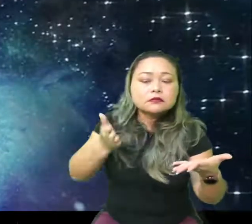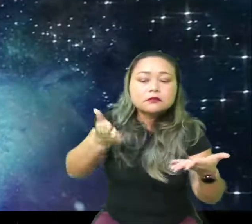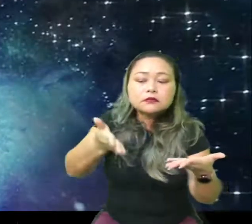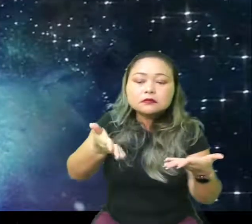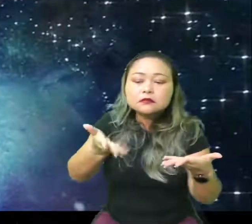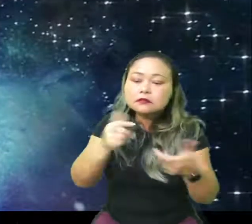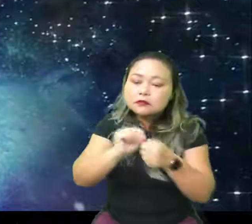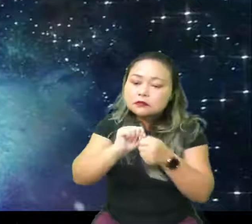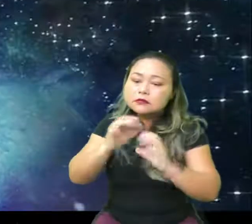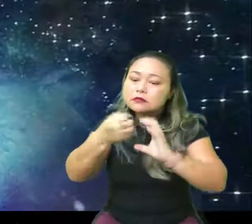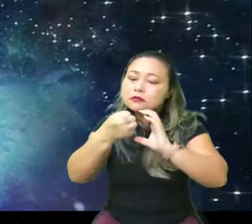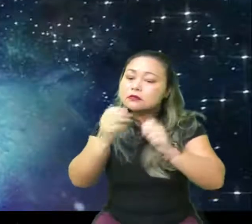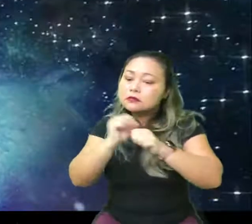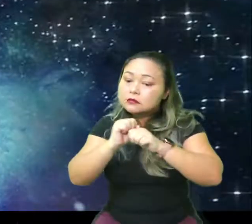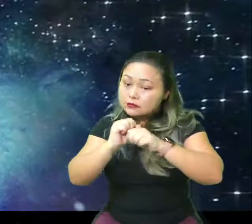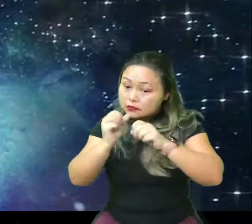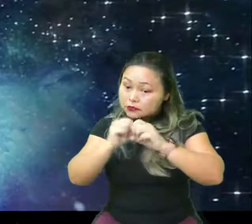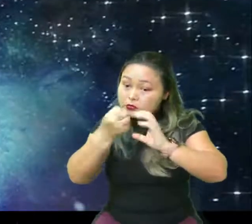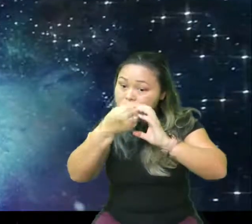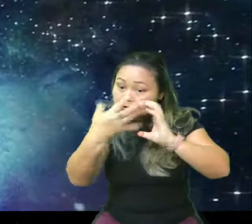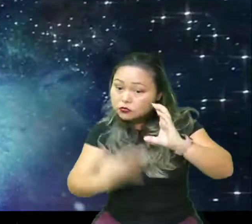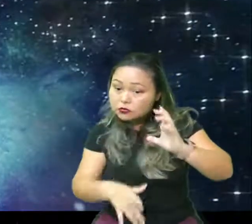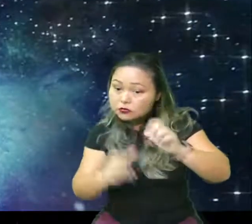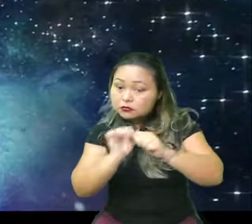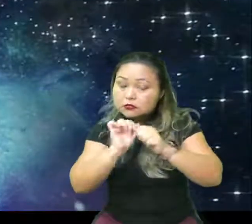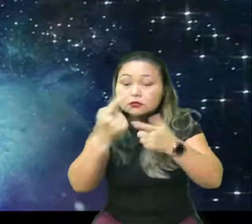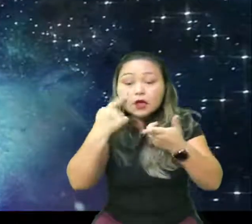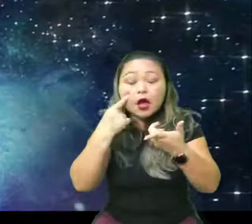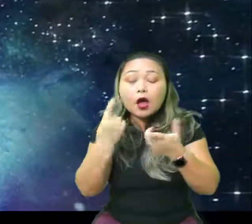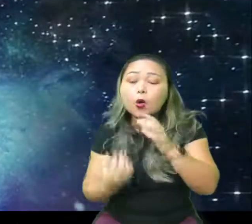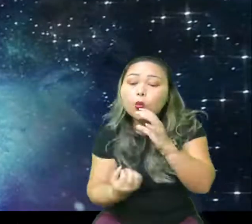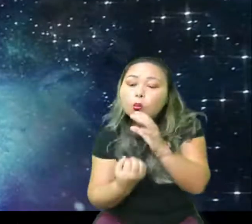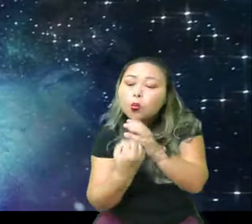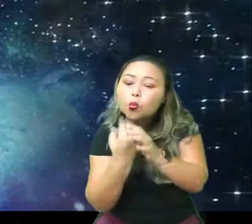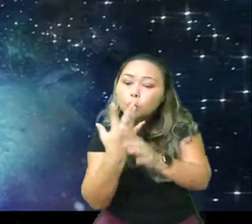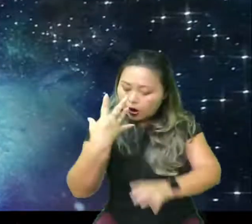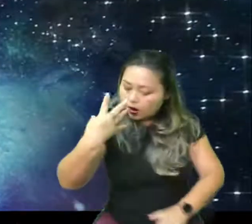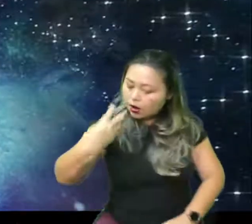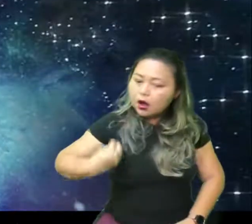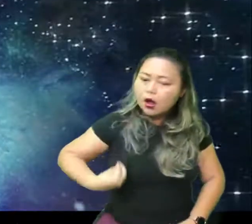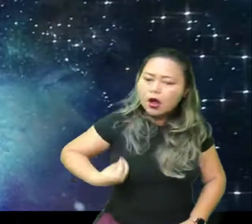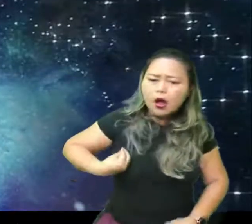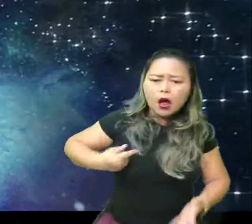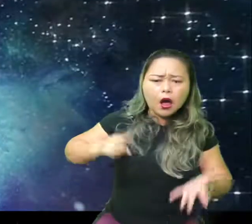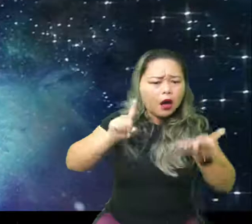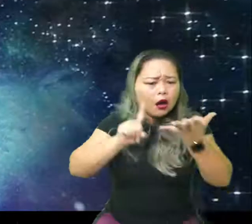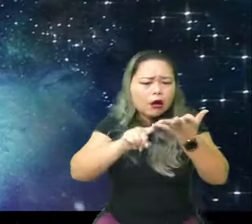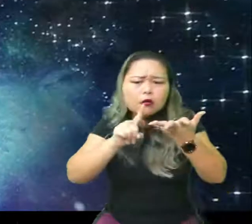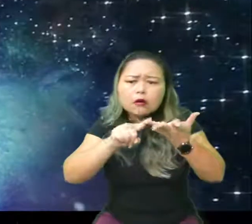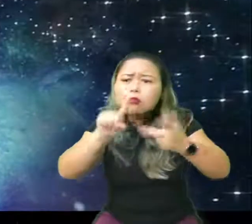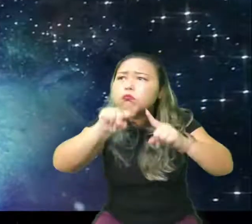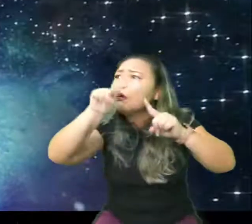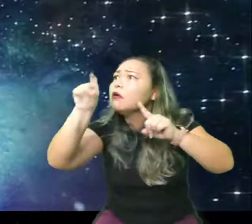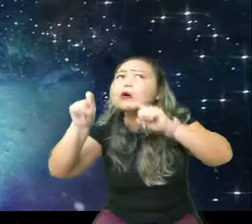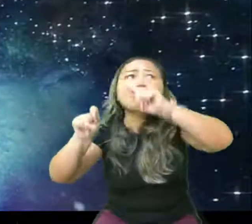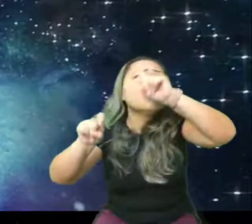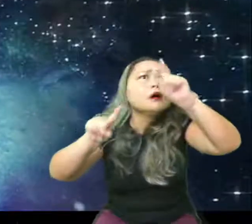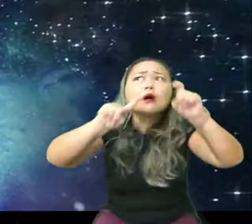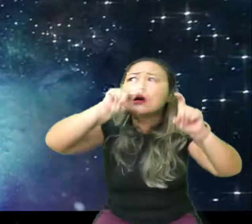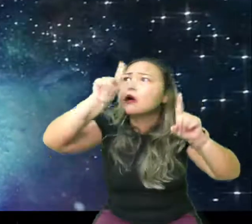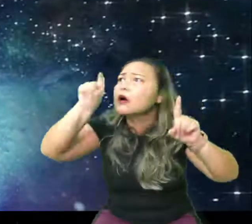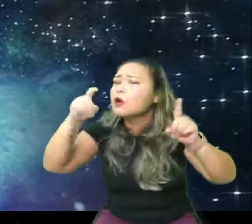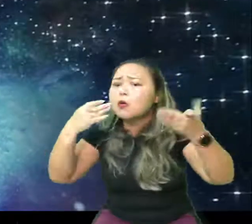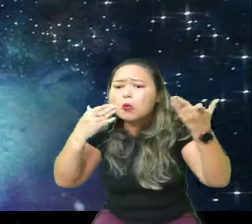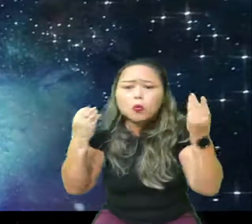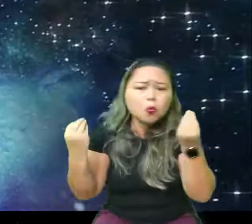conteúdo da biologia que vai tratar sobre a origem da vida. Tantos questionamentos, tantas perguntas se foram feitas,